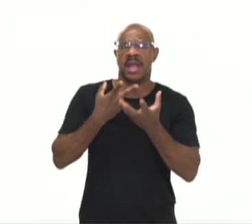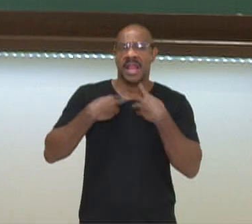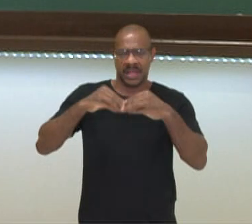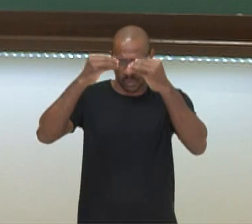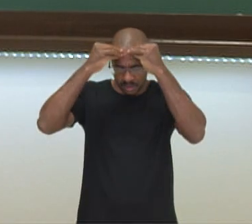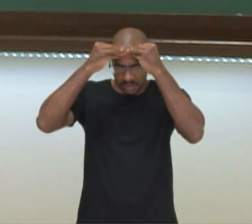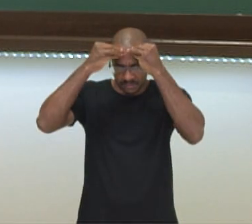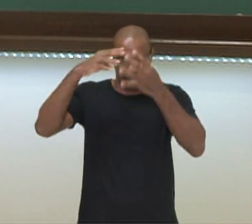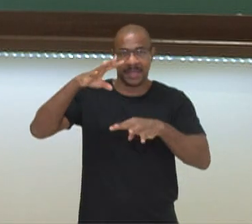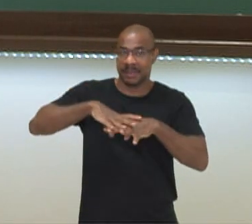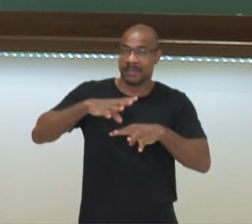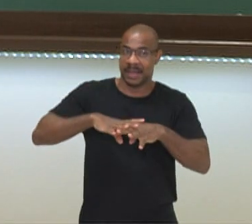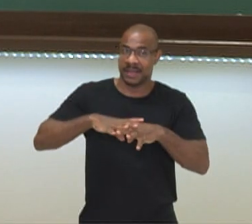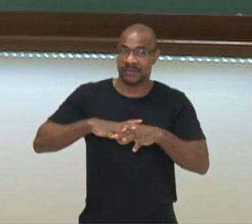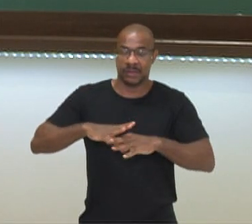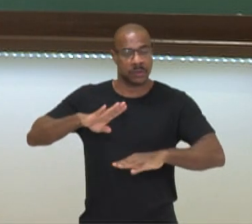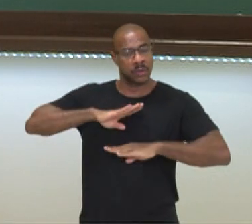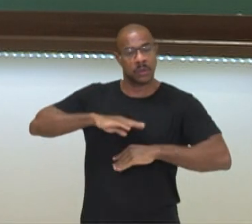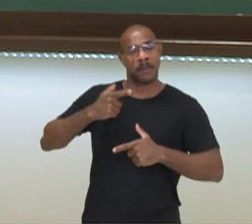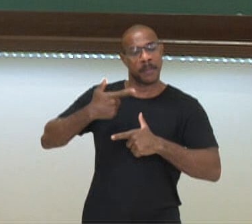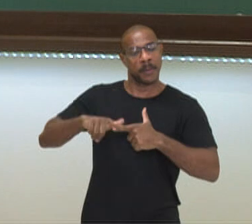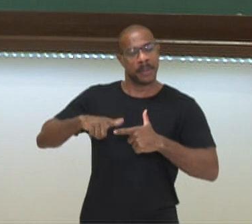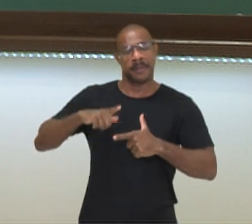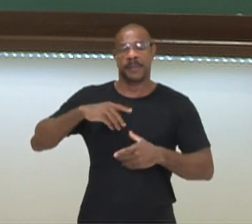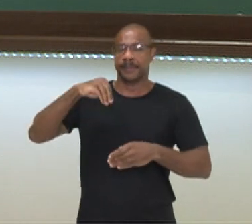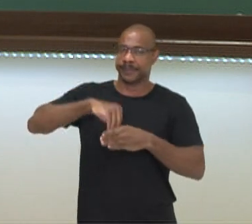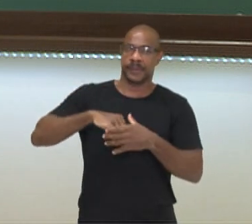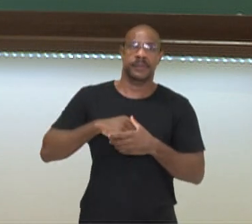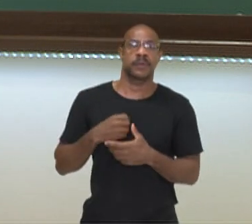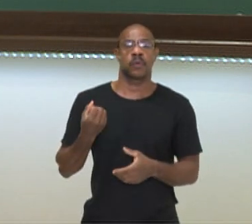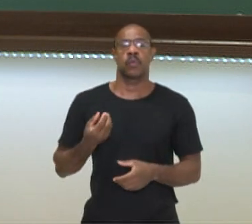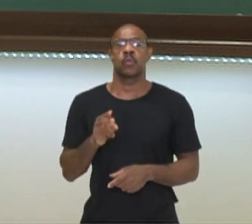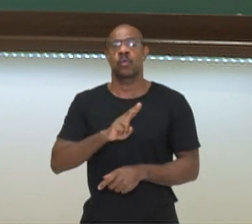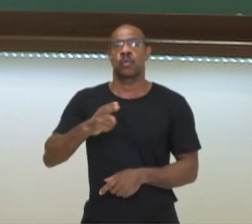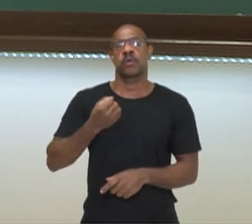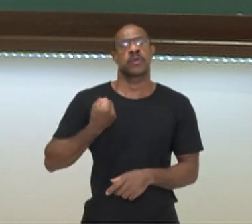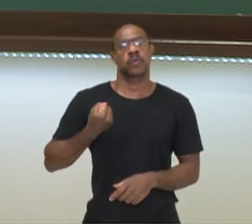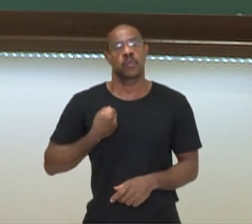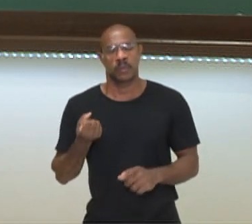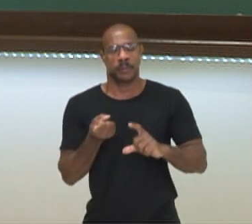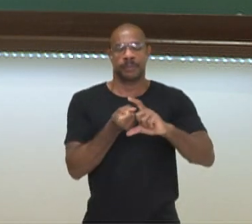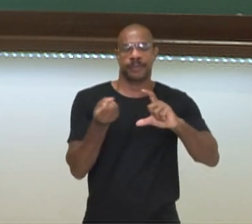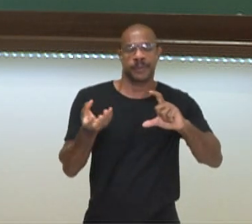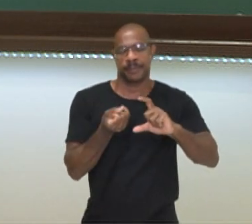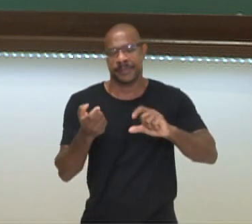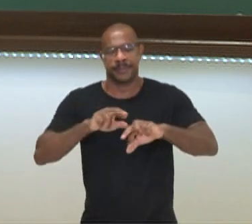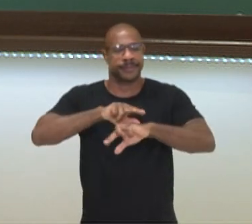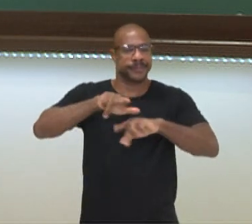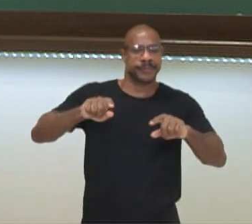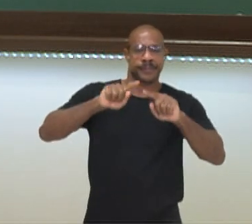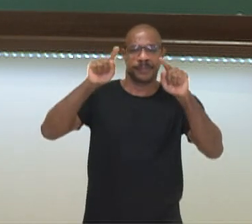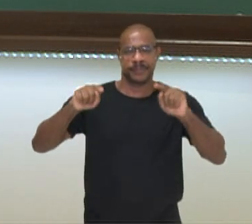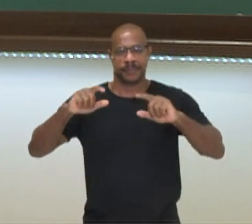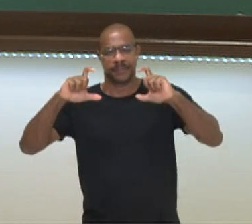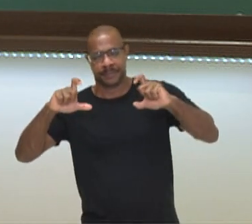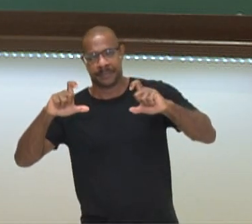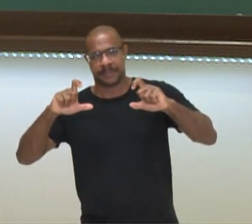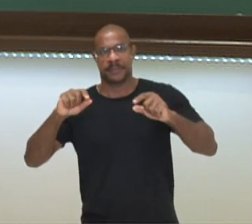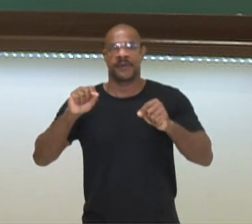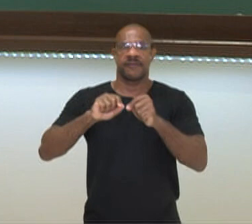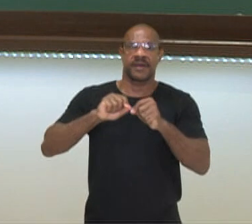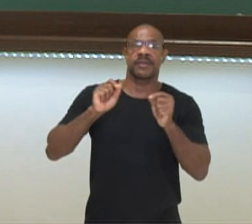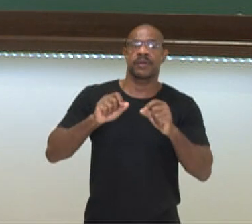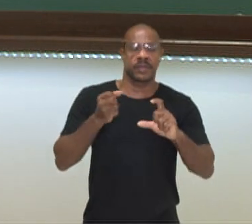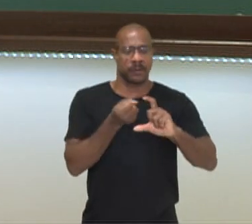situações problemas. Linguagem matemática, sim, eu uso números, operações e agora a gente já sabe sinais de associação para resolver uma